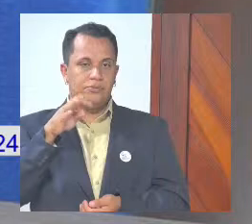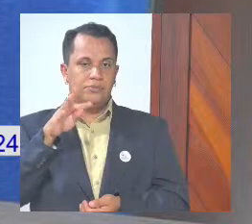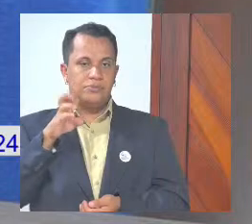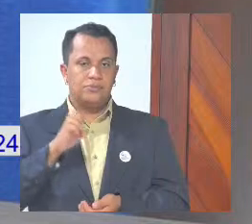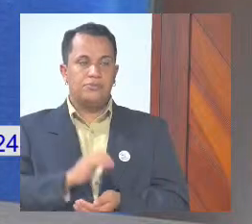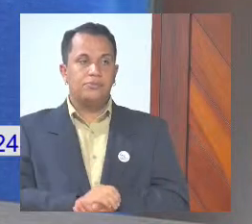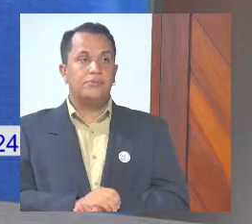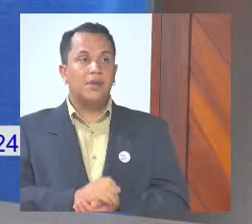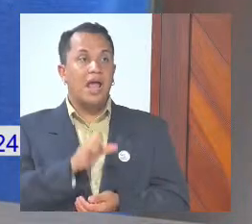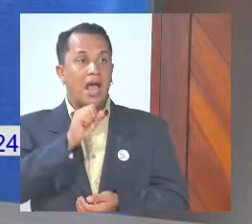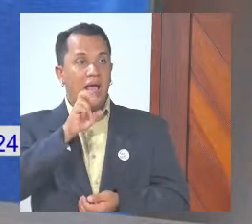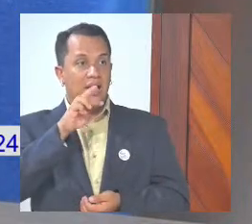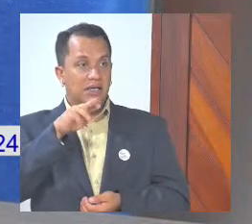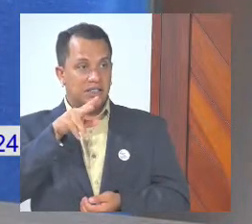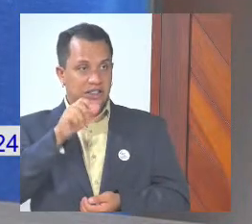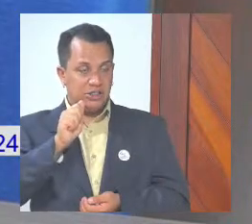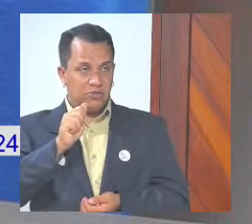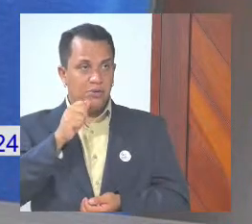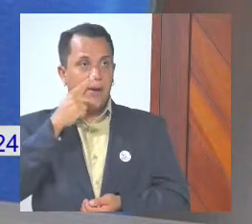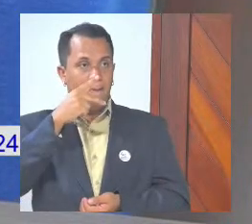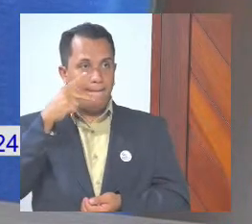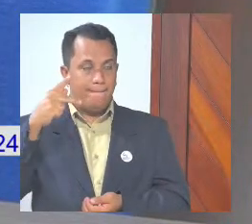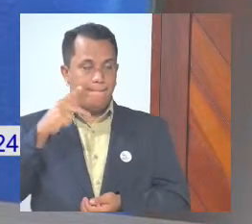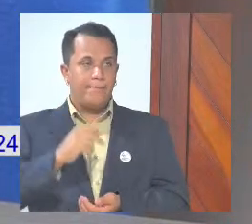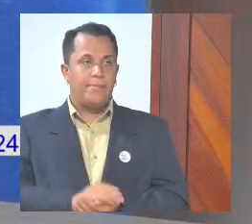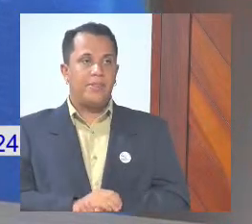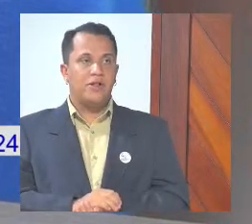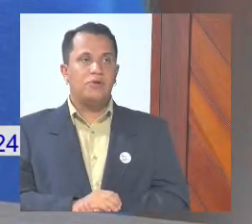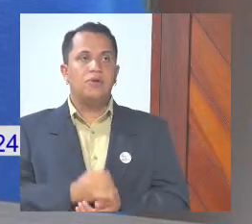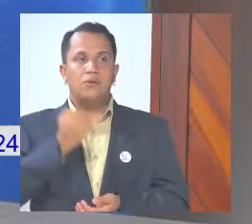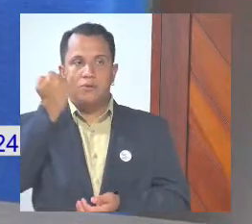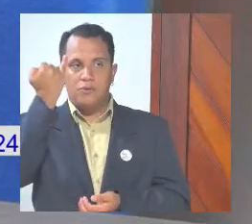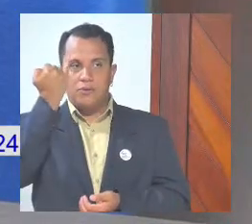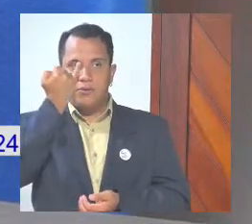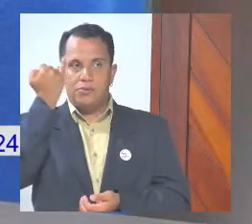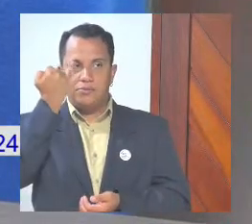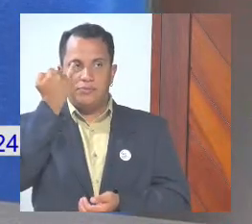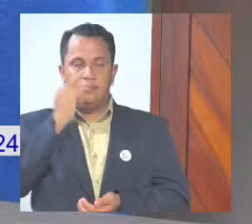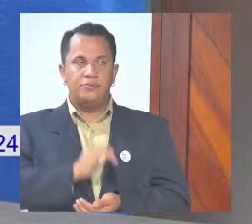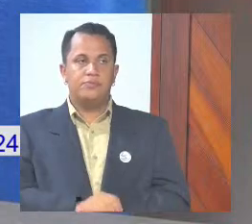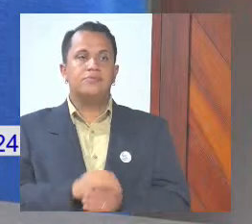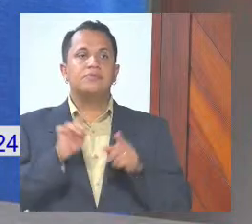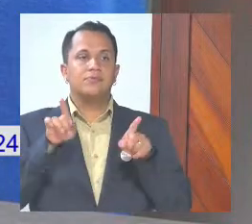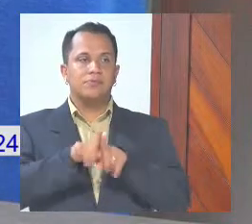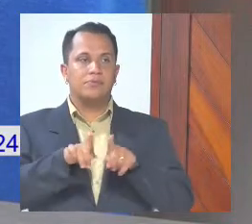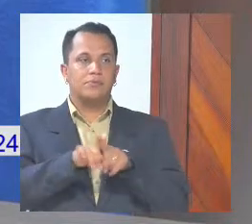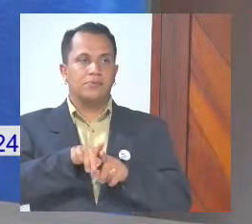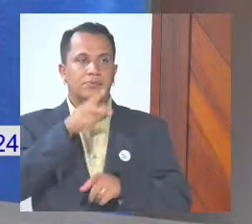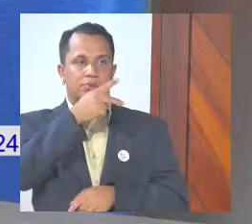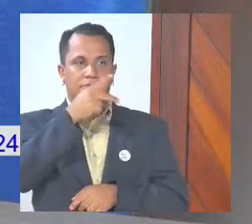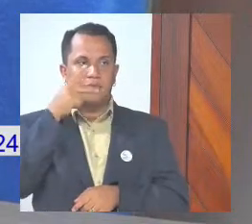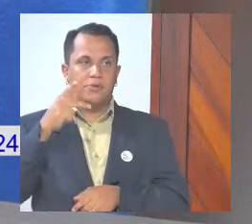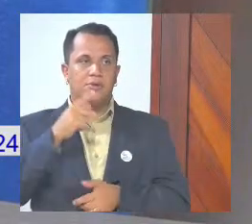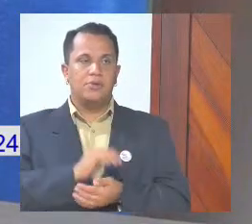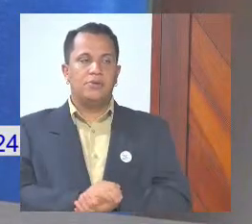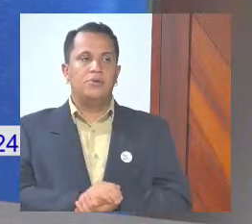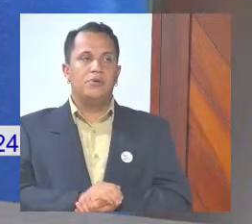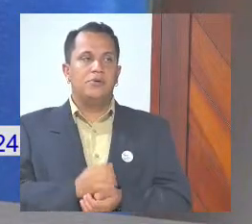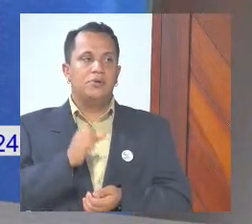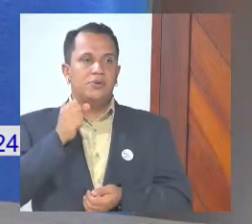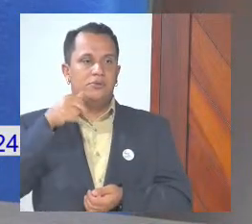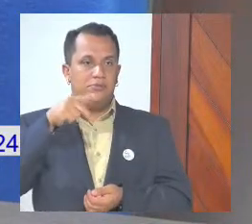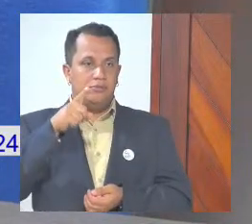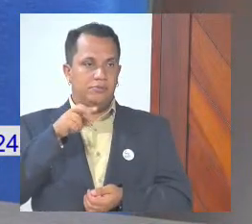Maria Rodrigues Durães, PP. João Raimundo Moraes, também pelo PP. Sandro